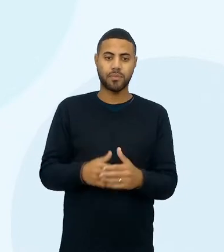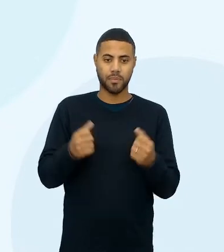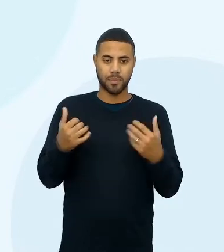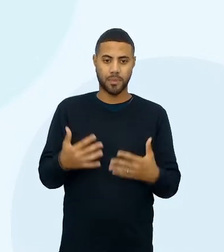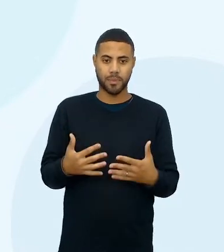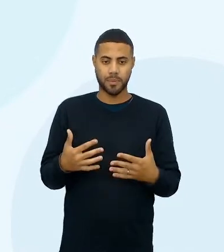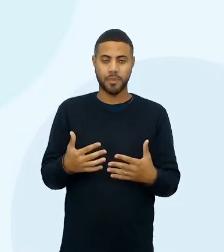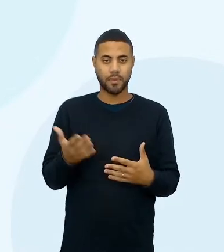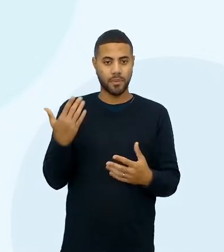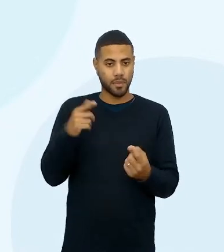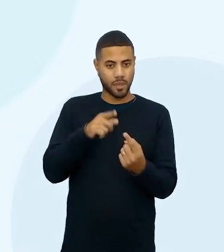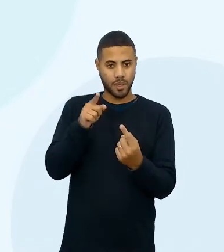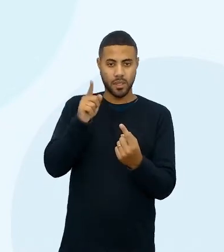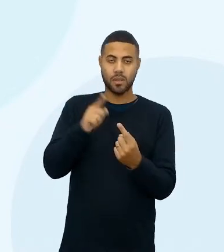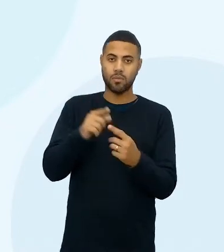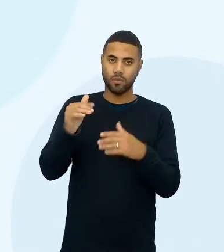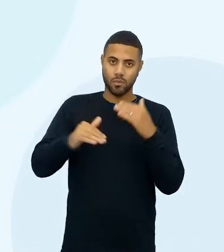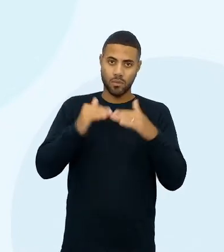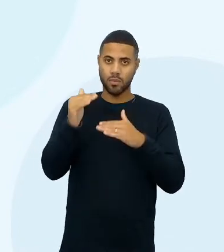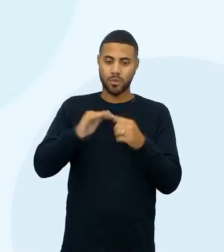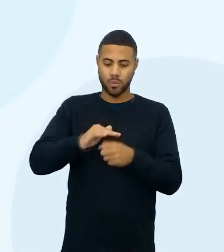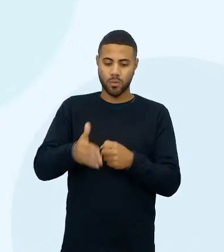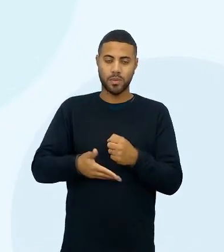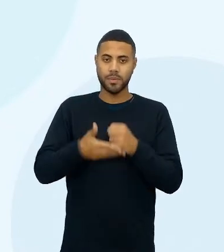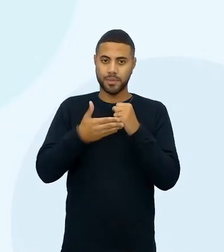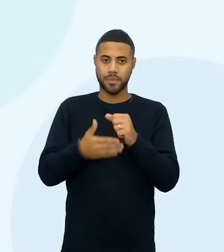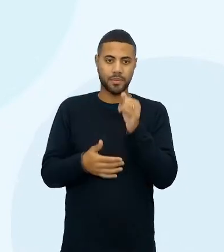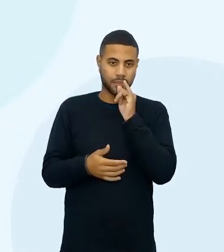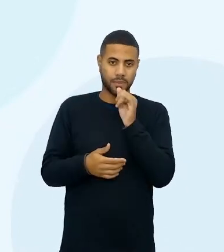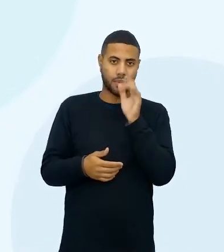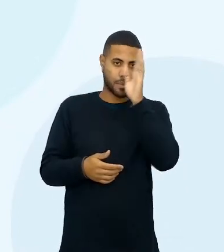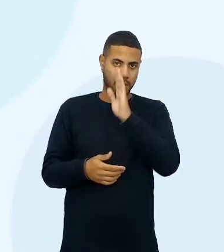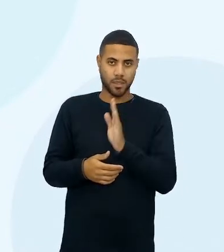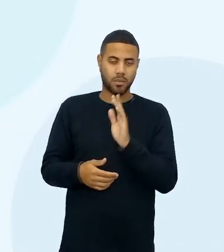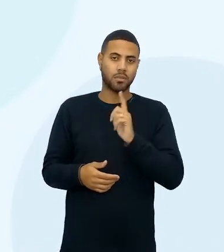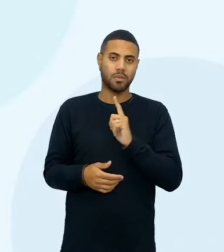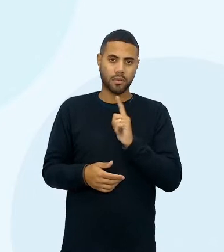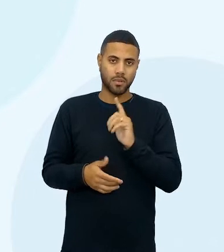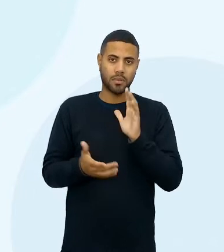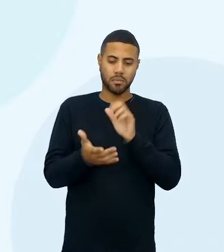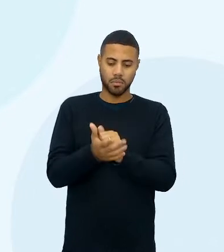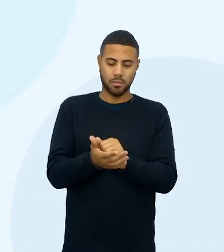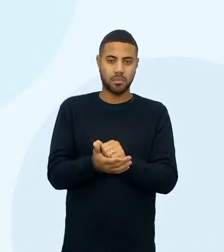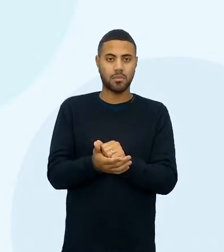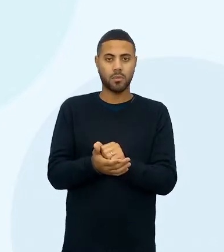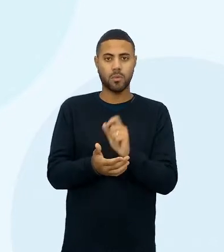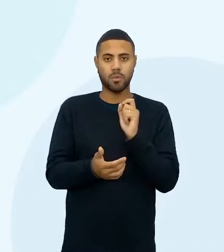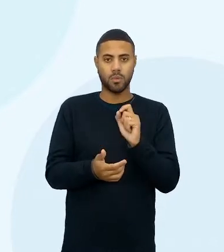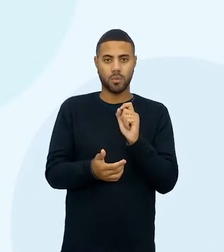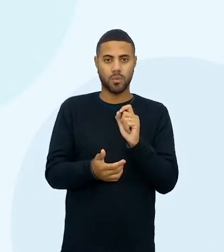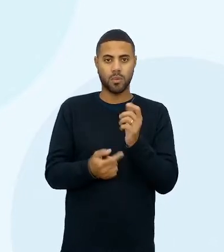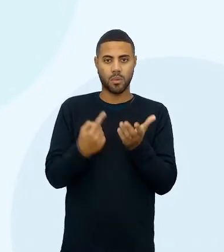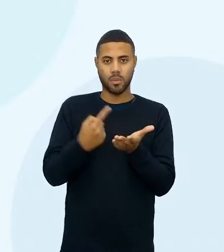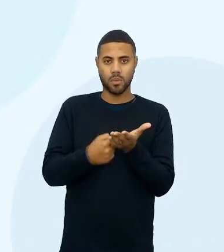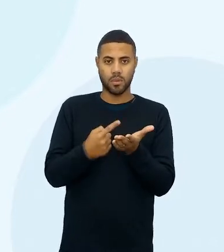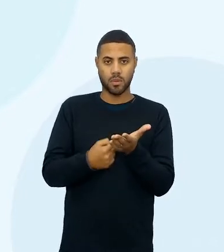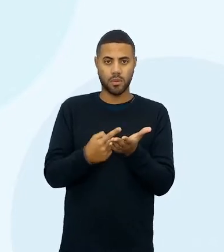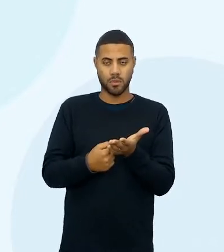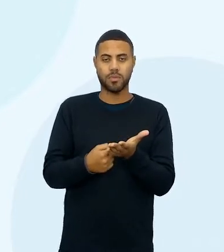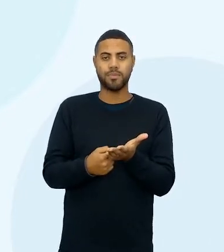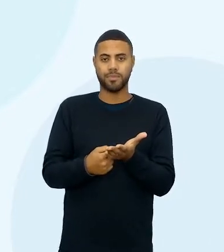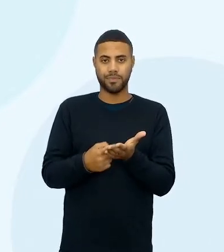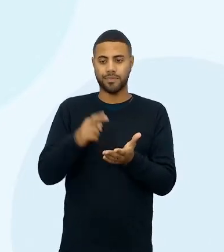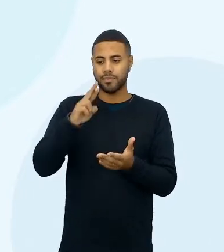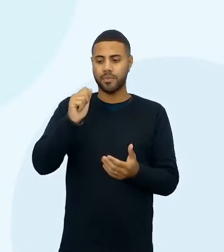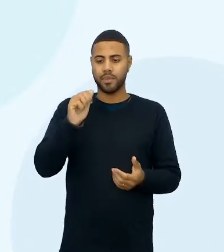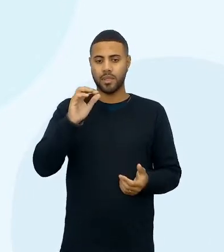Objetivos de Desenvolvimento Sustentáveis, o Brasil já tinha assinado lá atrás o Acordo de Marrakech, né? Que